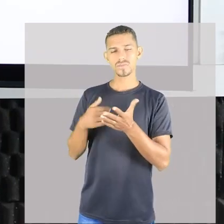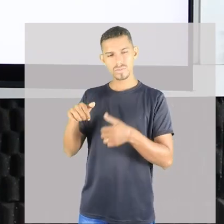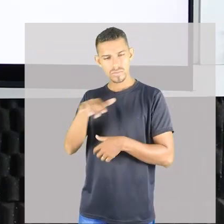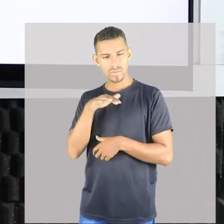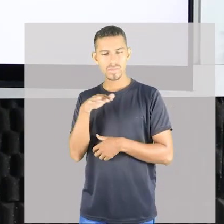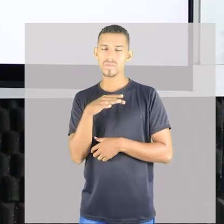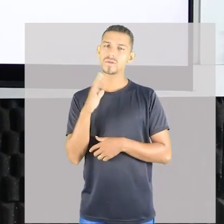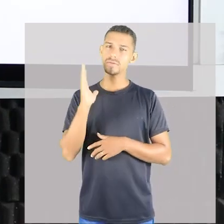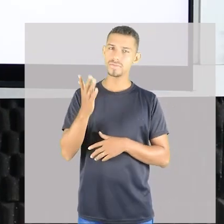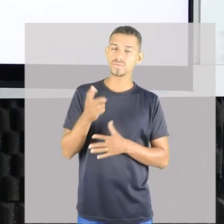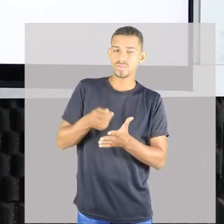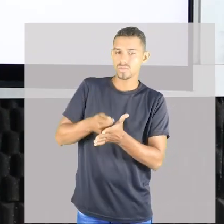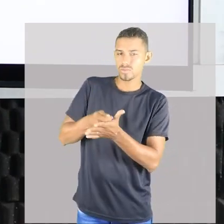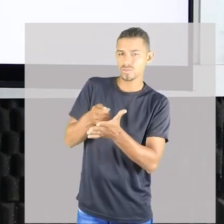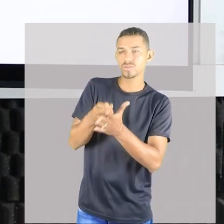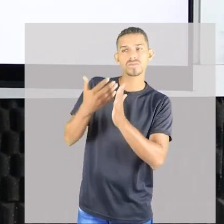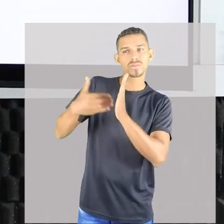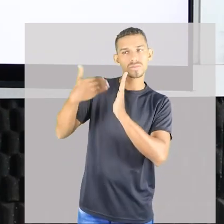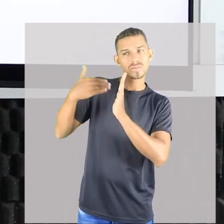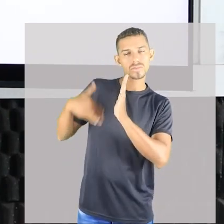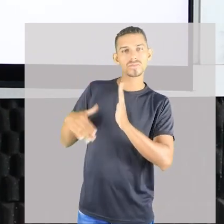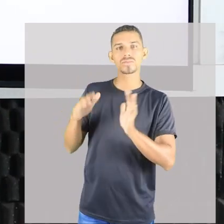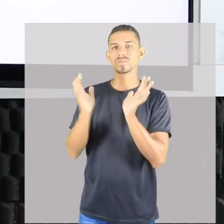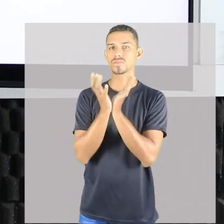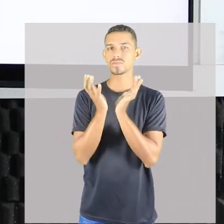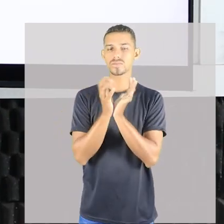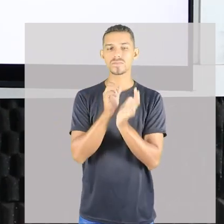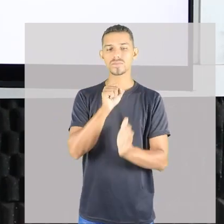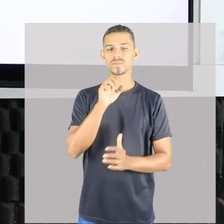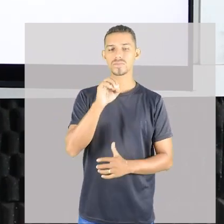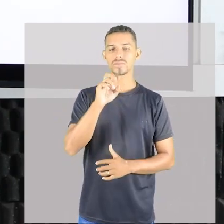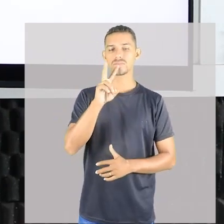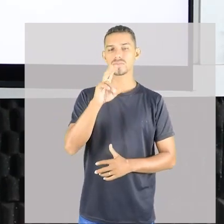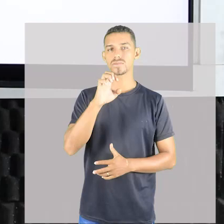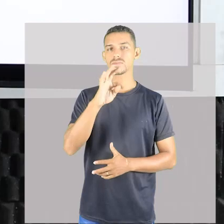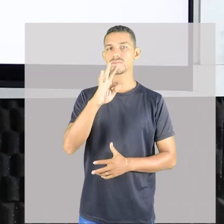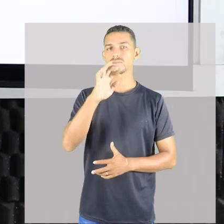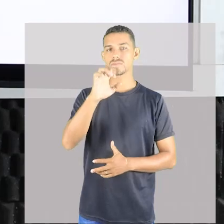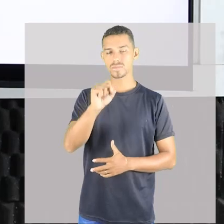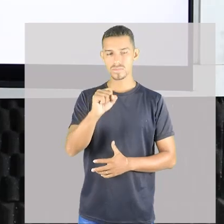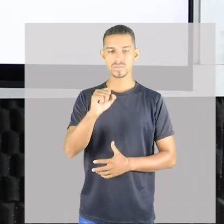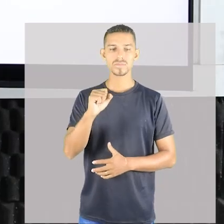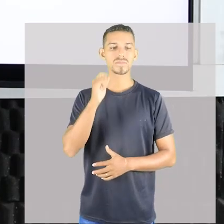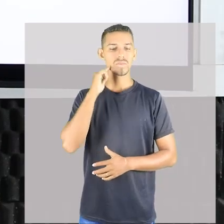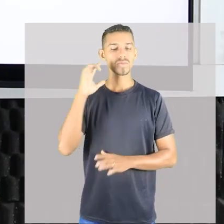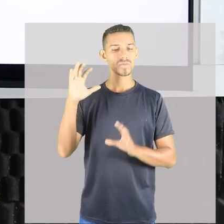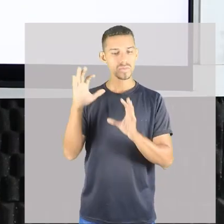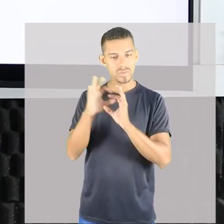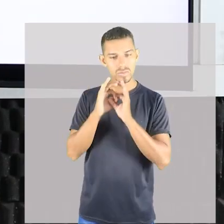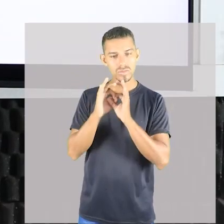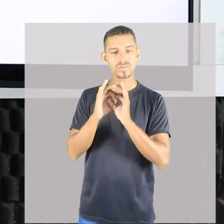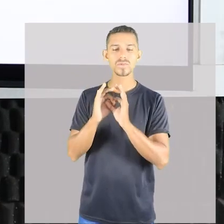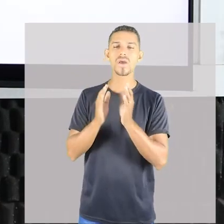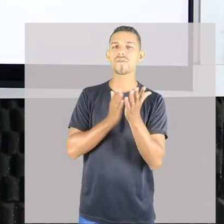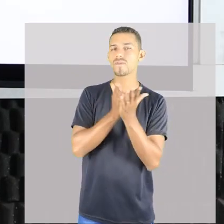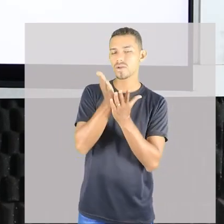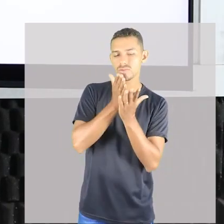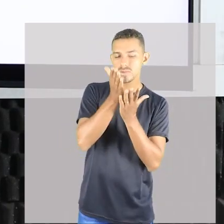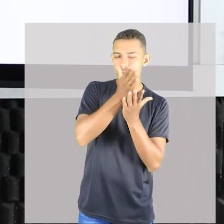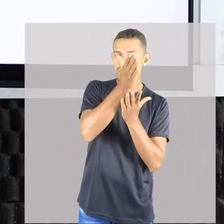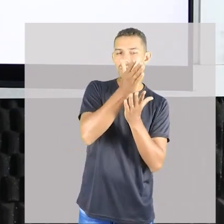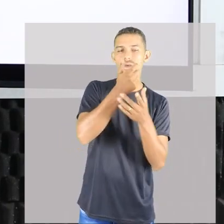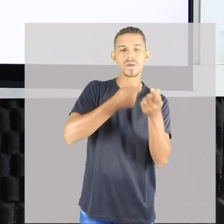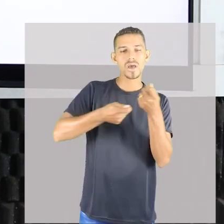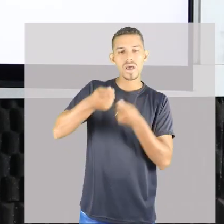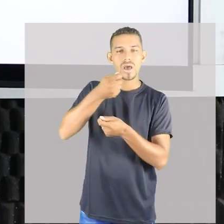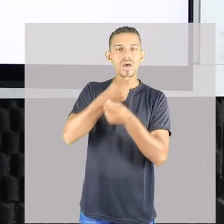aspectos já cobrados anteriormente por esses grupos que eram soviéticos, principalmente com a estatização de vários segmentos econômicos,